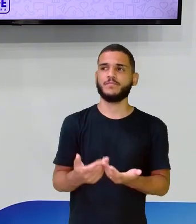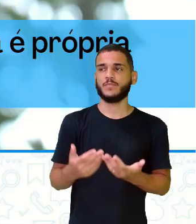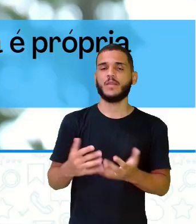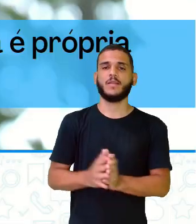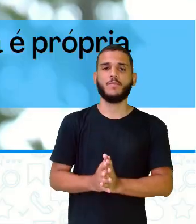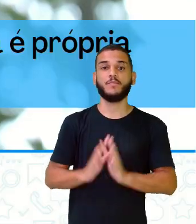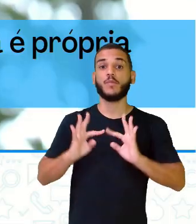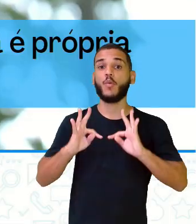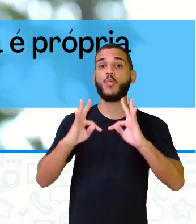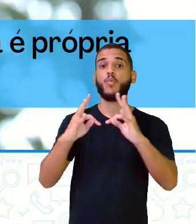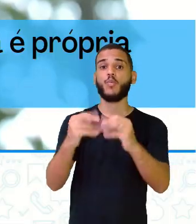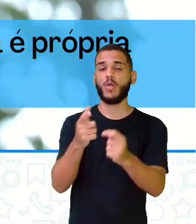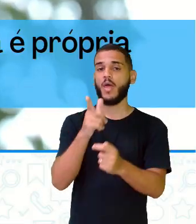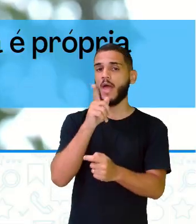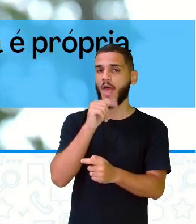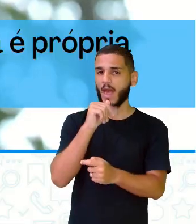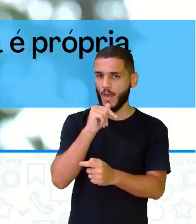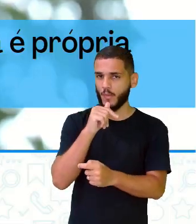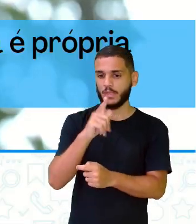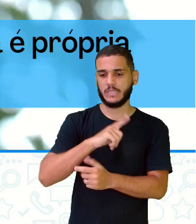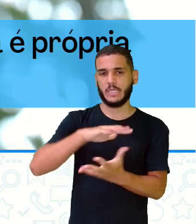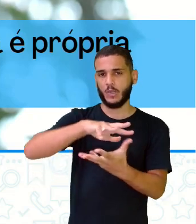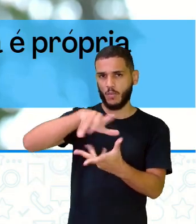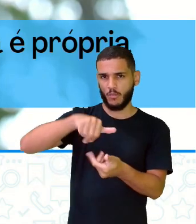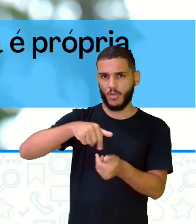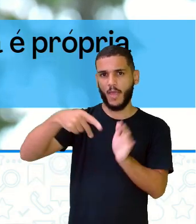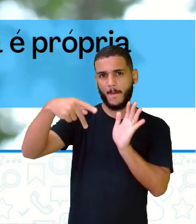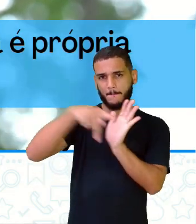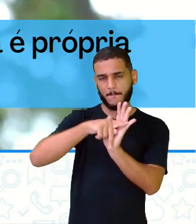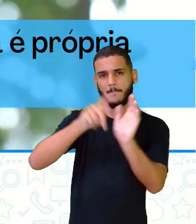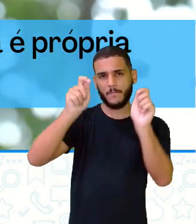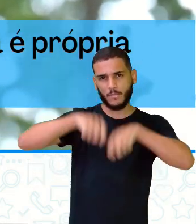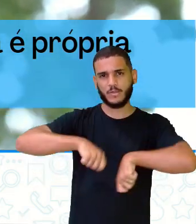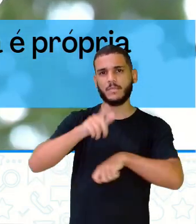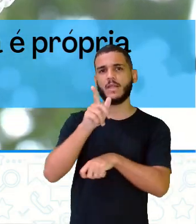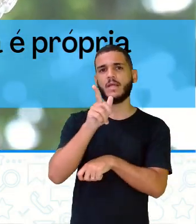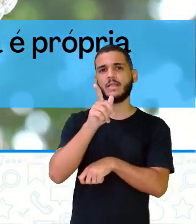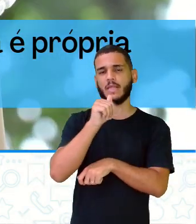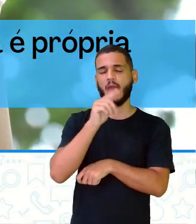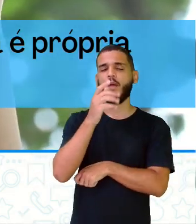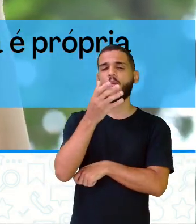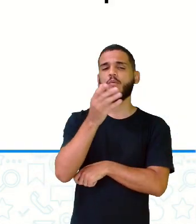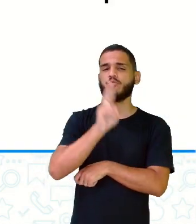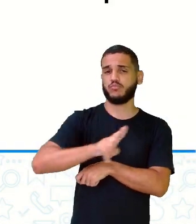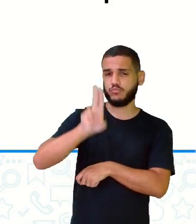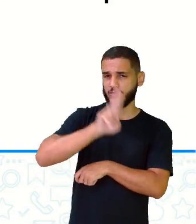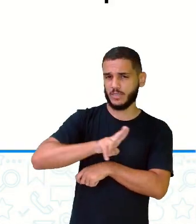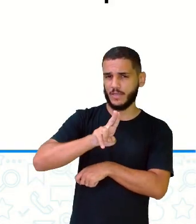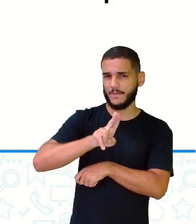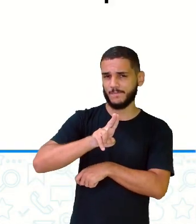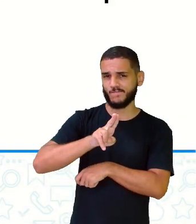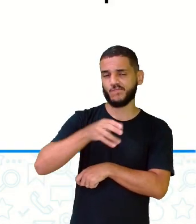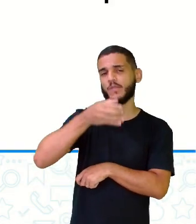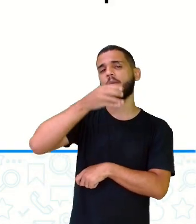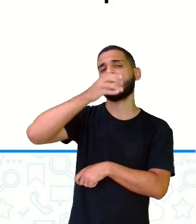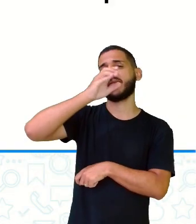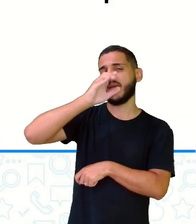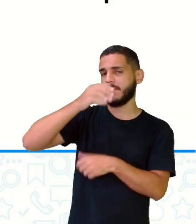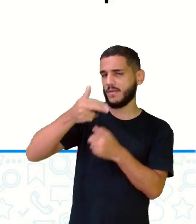que existe no planeta é própria para o consumo? A gente também já falou sobre isso aqui, estão lembrados? Olha